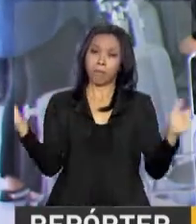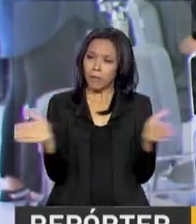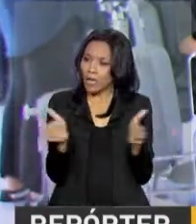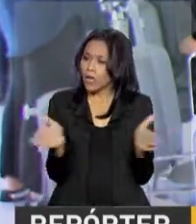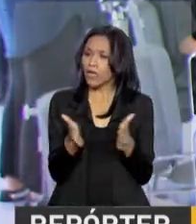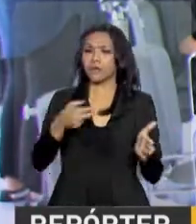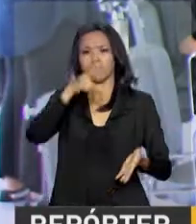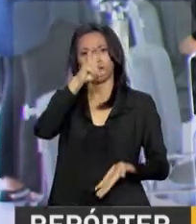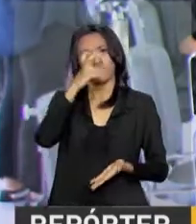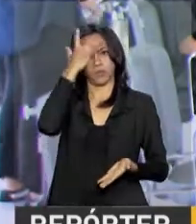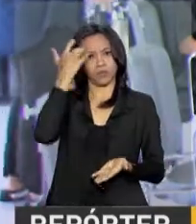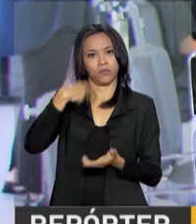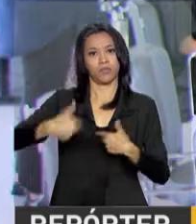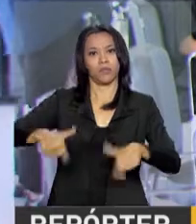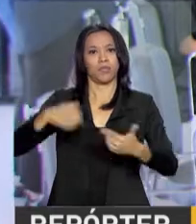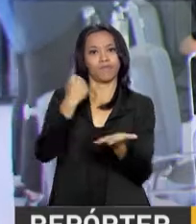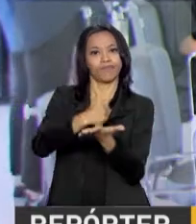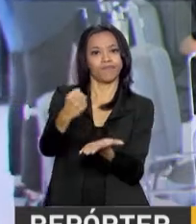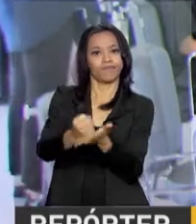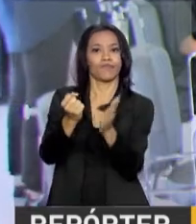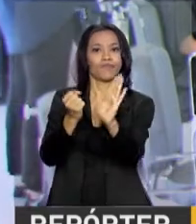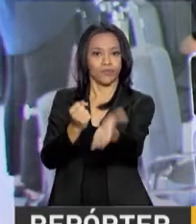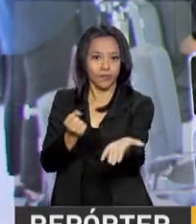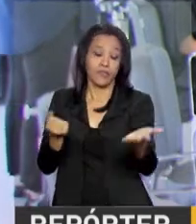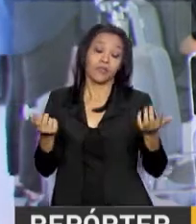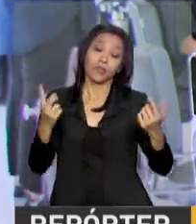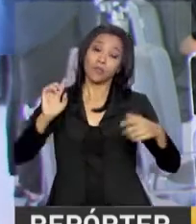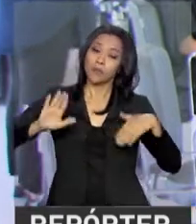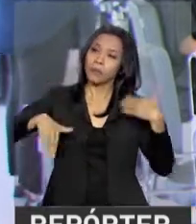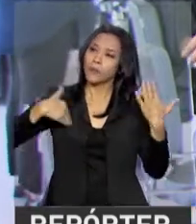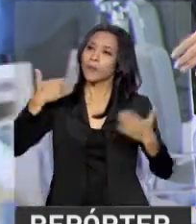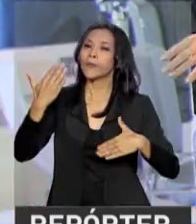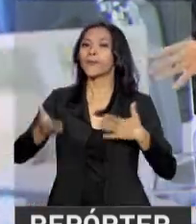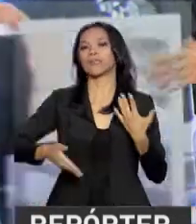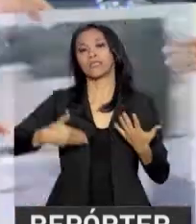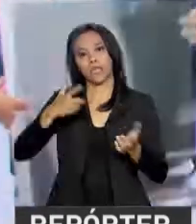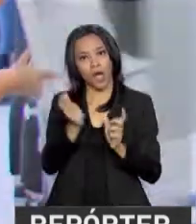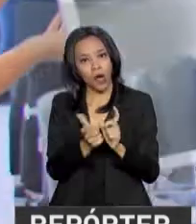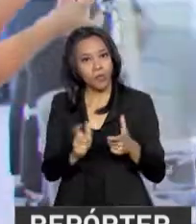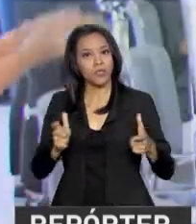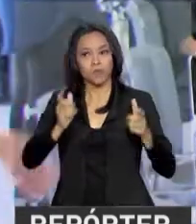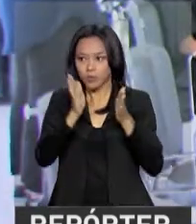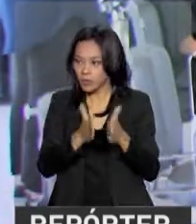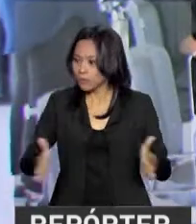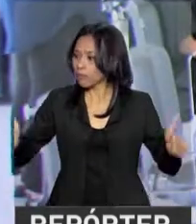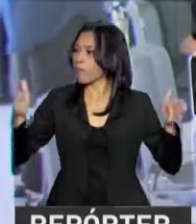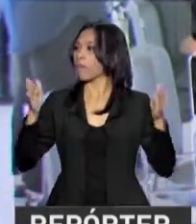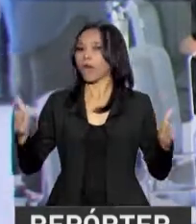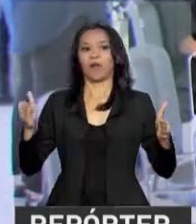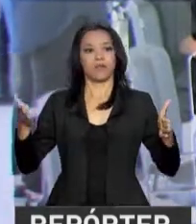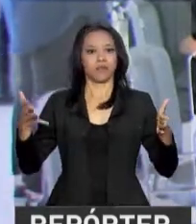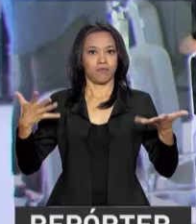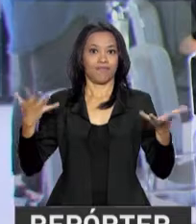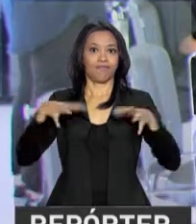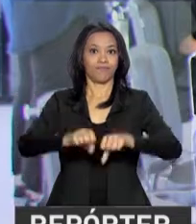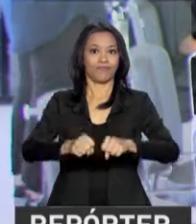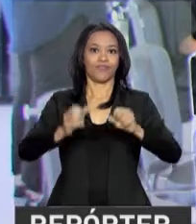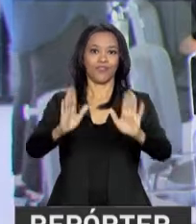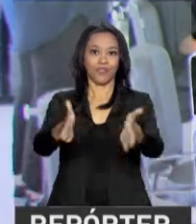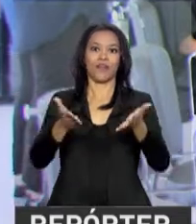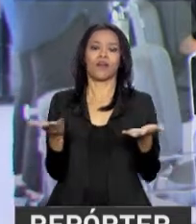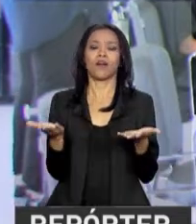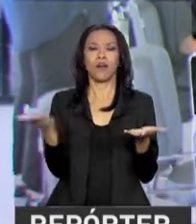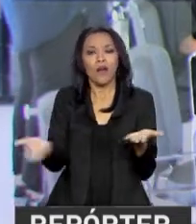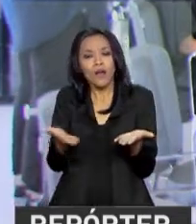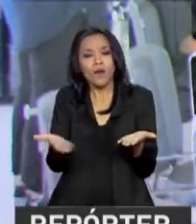5 funcionários, e aí passamos a aumentar esse espaço, pegamos um espaço maior, já passamos